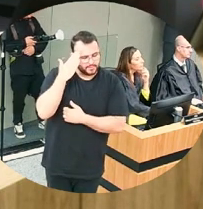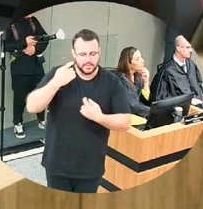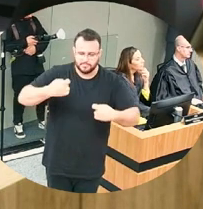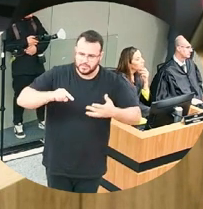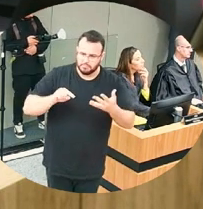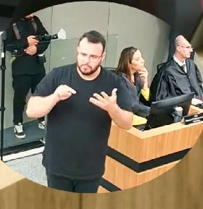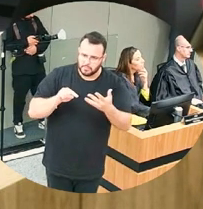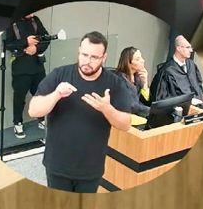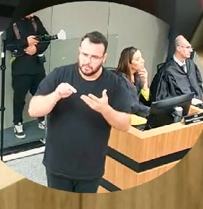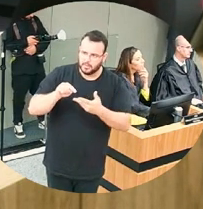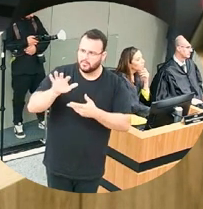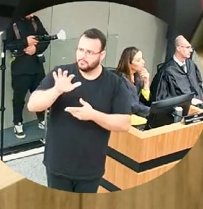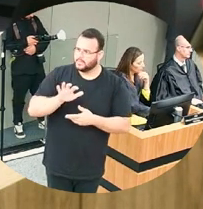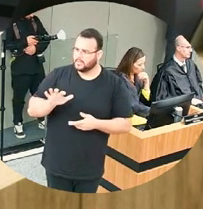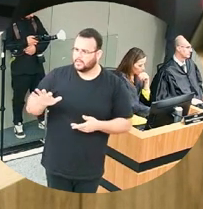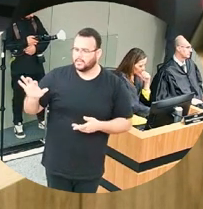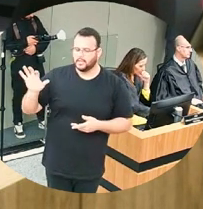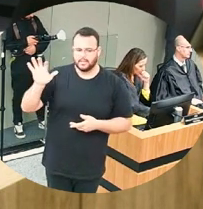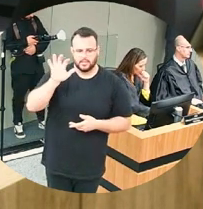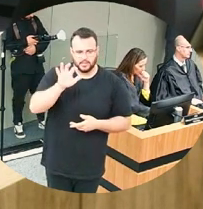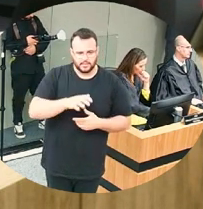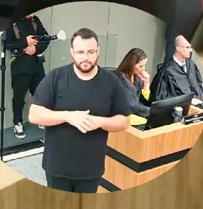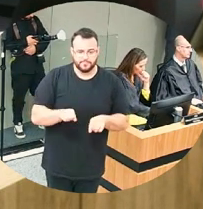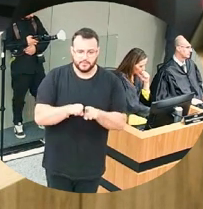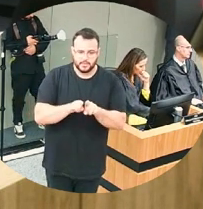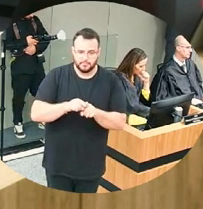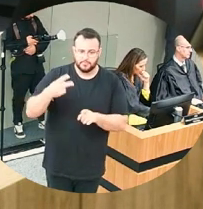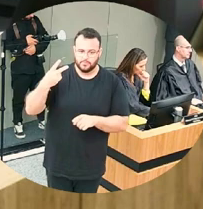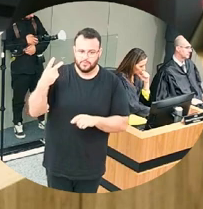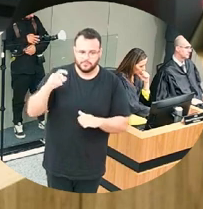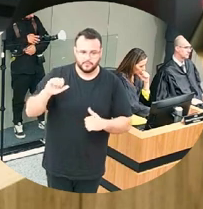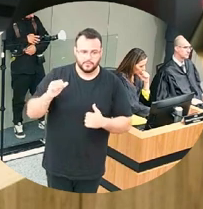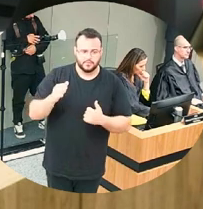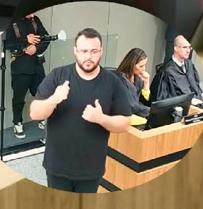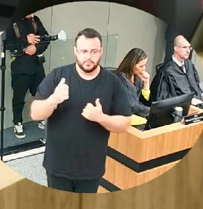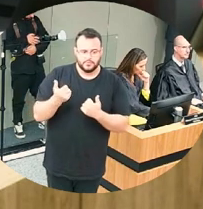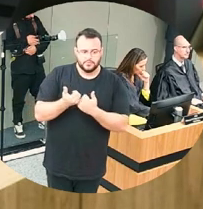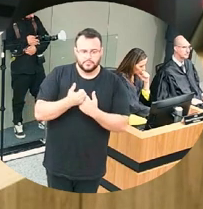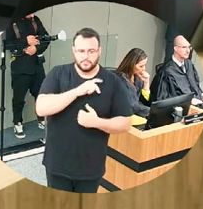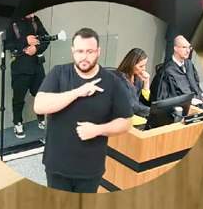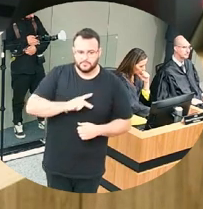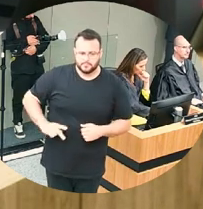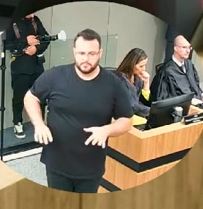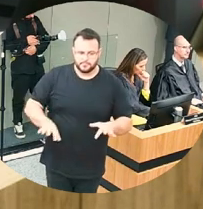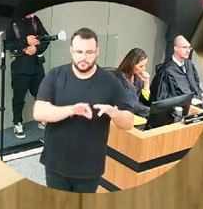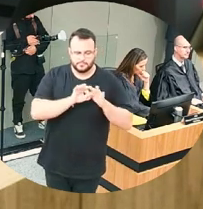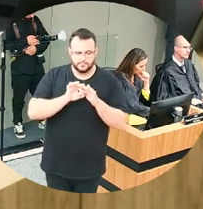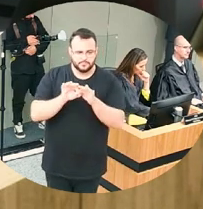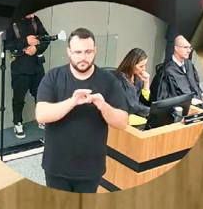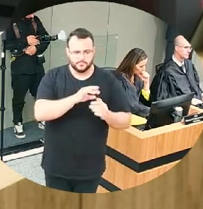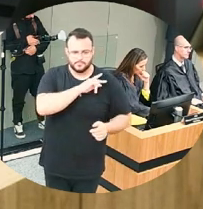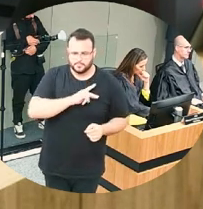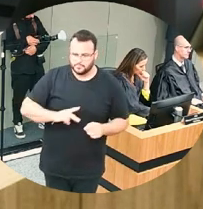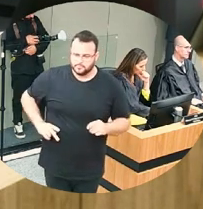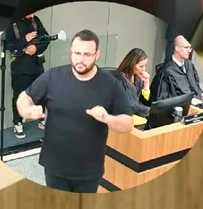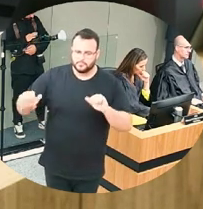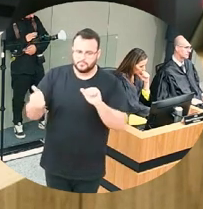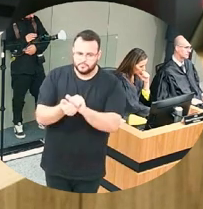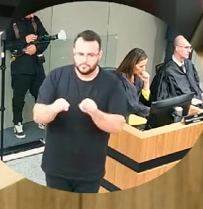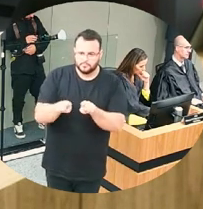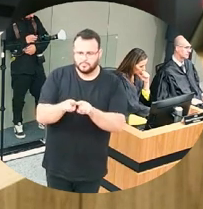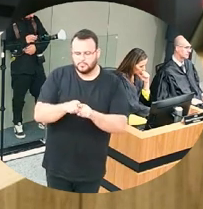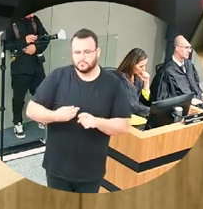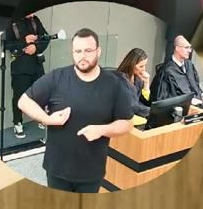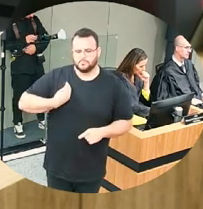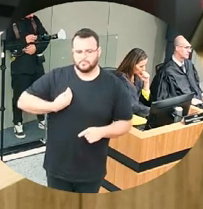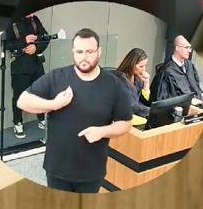necessidades de cada região uma vice-presidência que funcione de forma harmônica com a presidência E que esteja